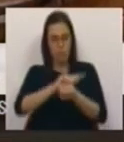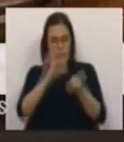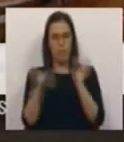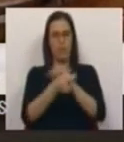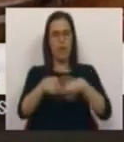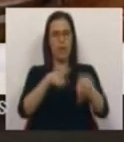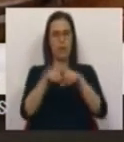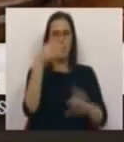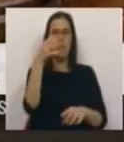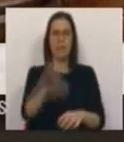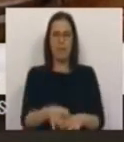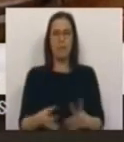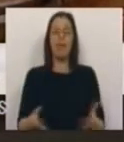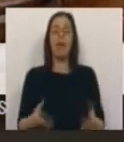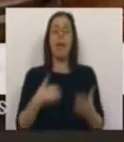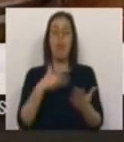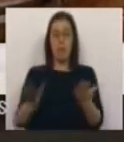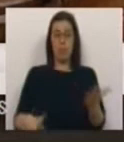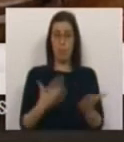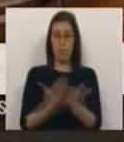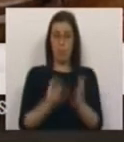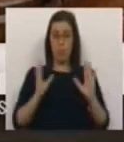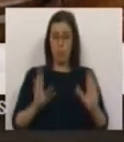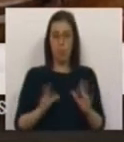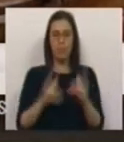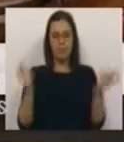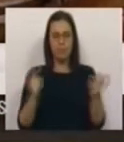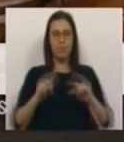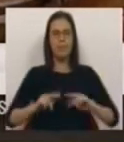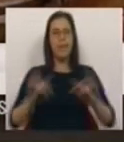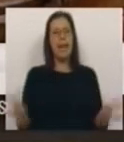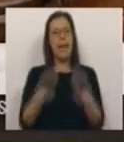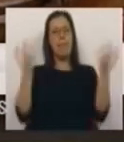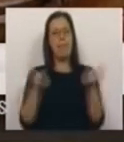mudança política do PCP. Propomos, por isso, promoção de